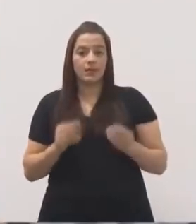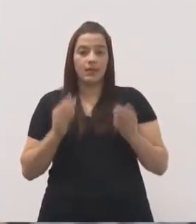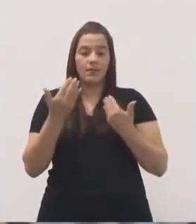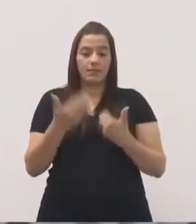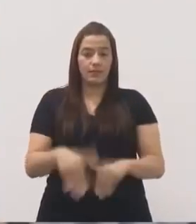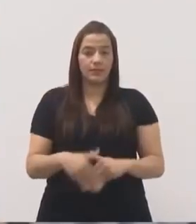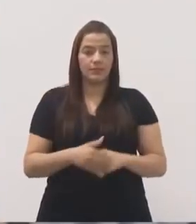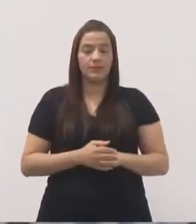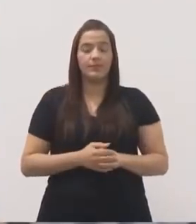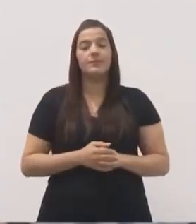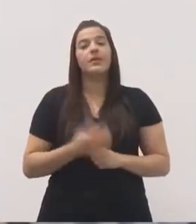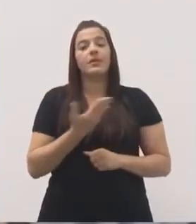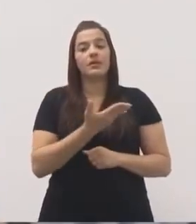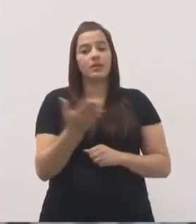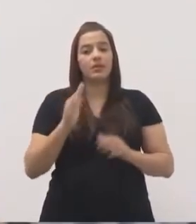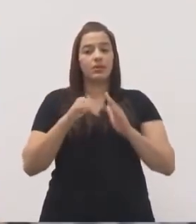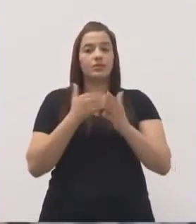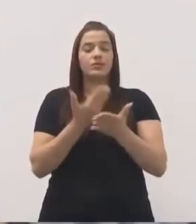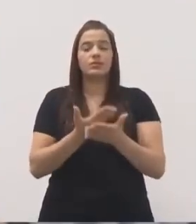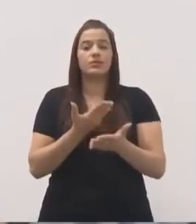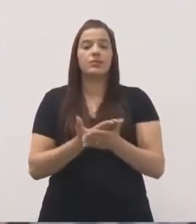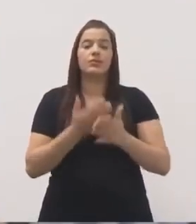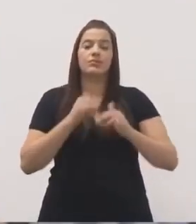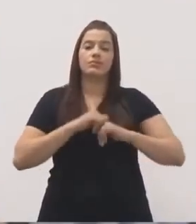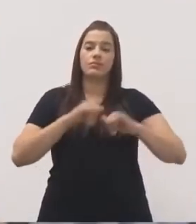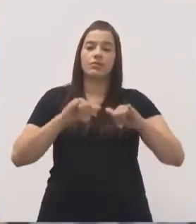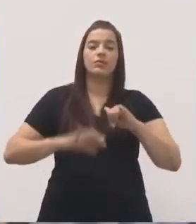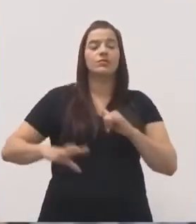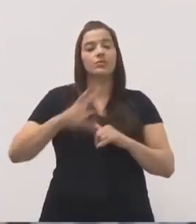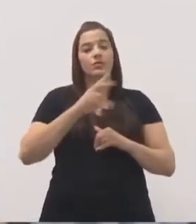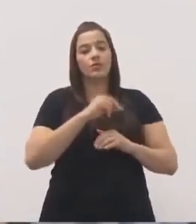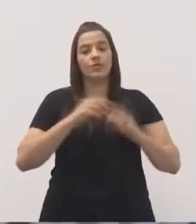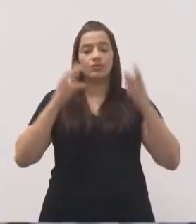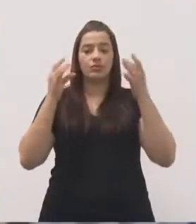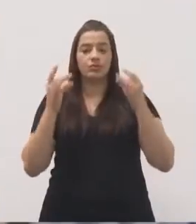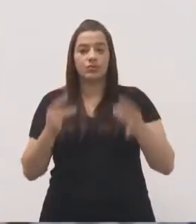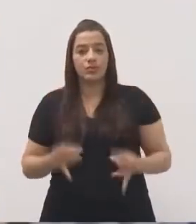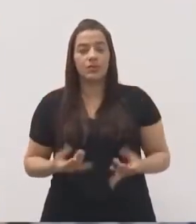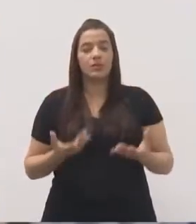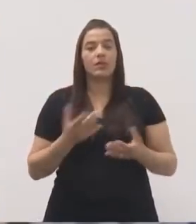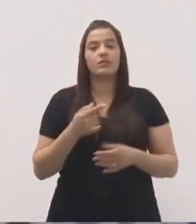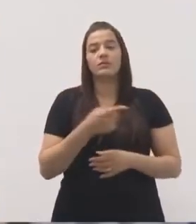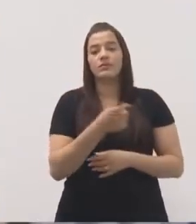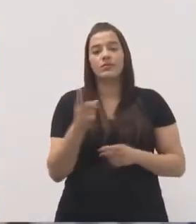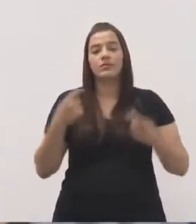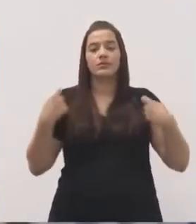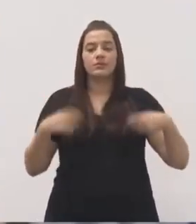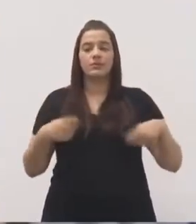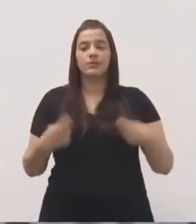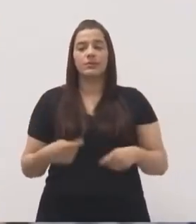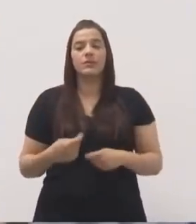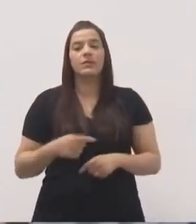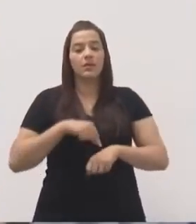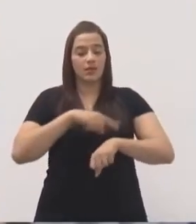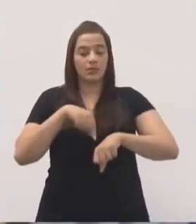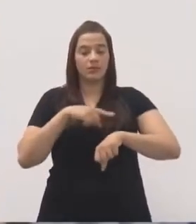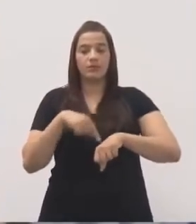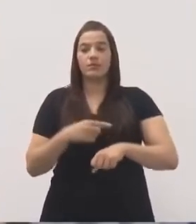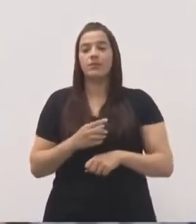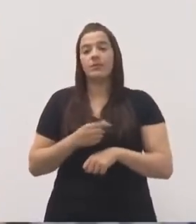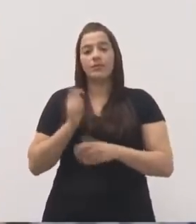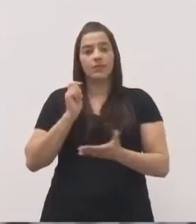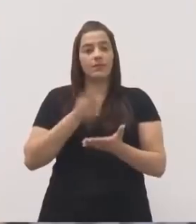as escolas vão receber pela fundação todos os critérios em relação à remuneração também desses